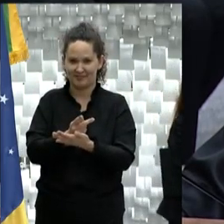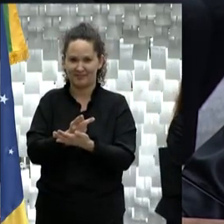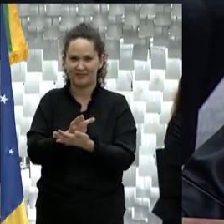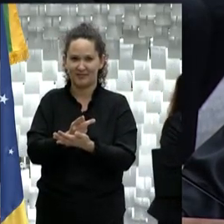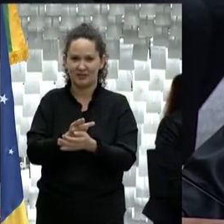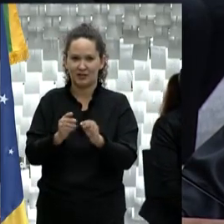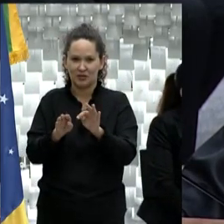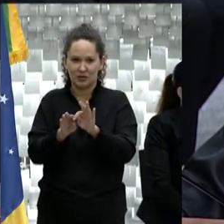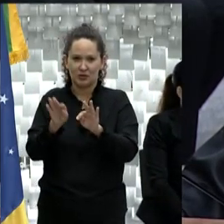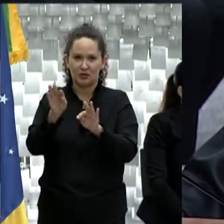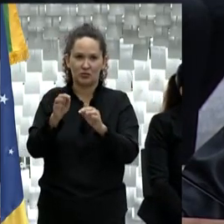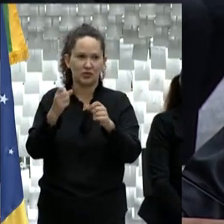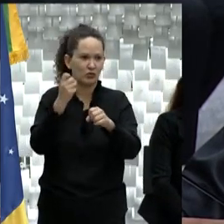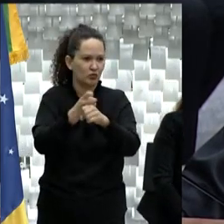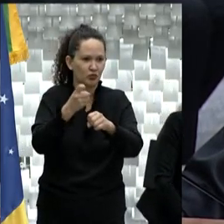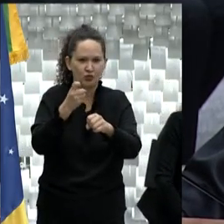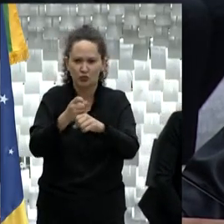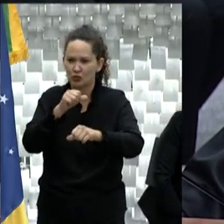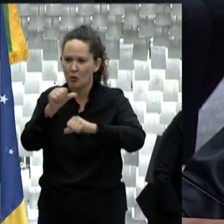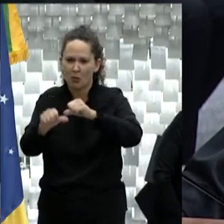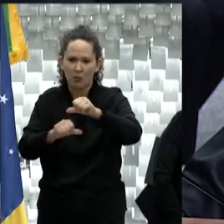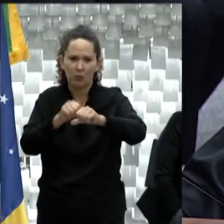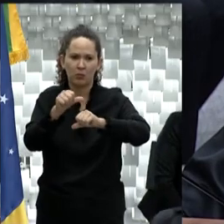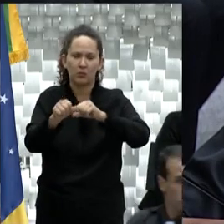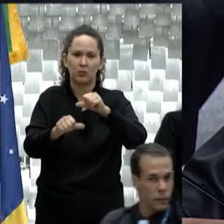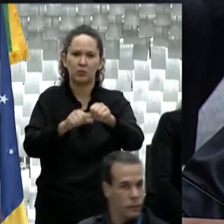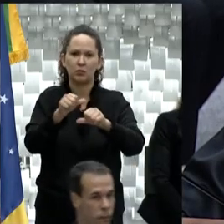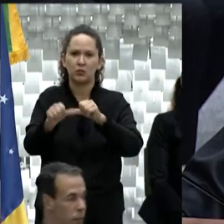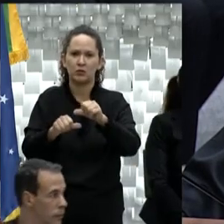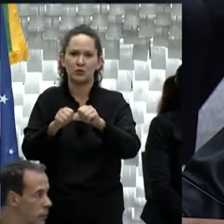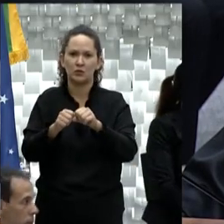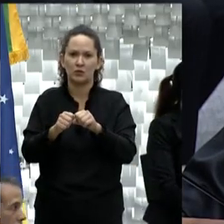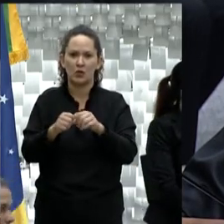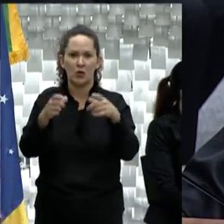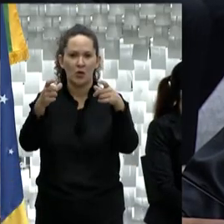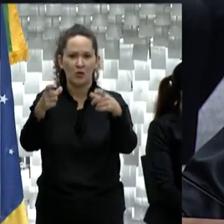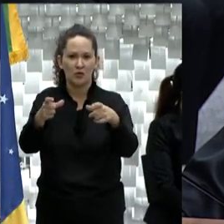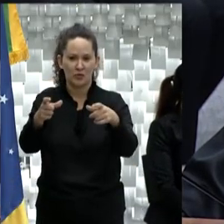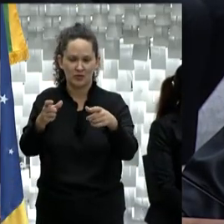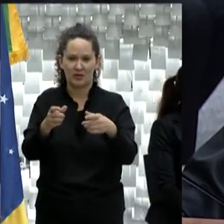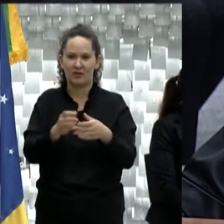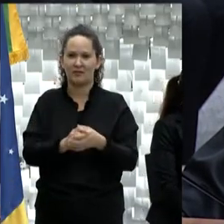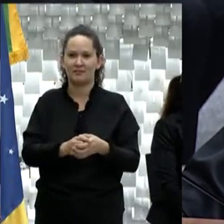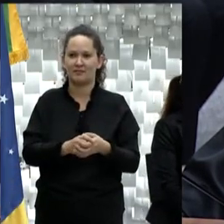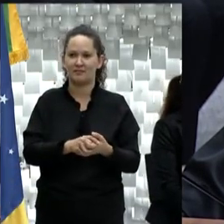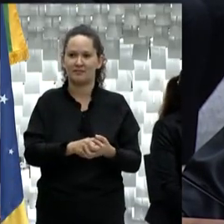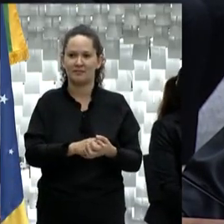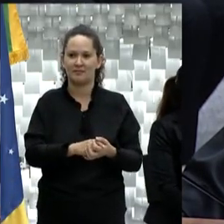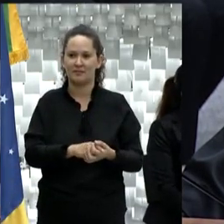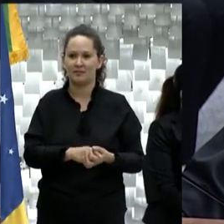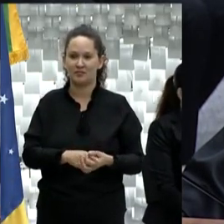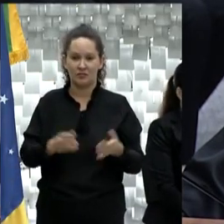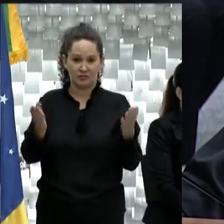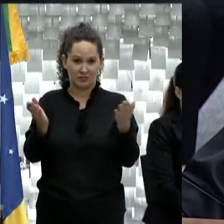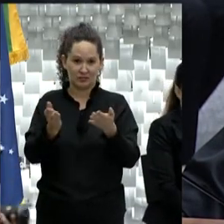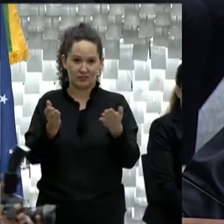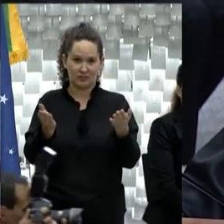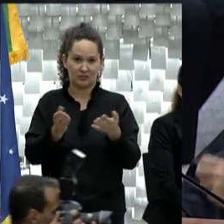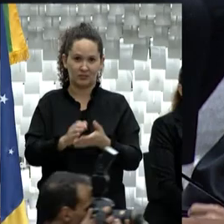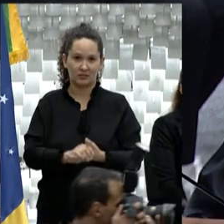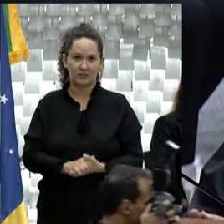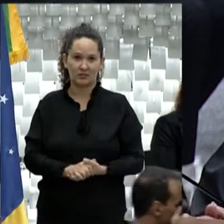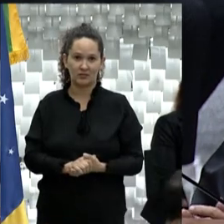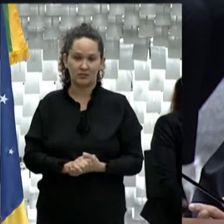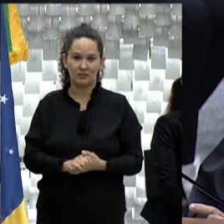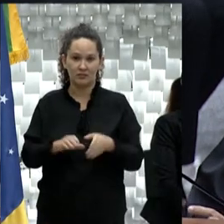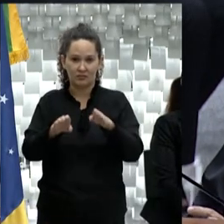Tribunal de Concreto transformou-se na Corte de Precedentes. Hoje,